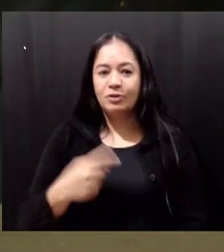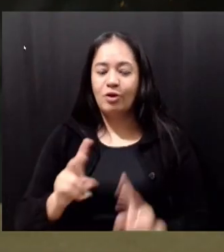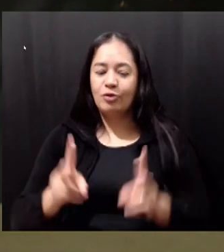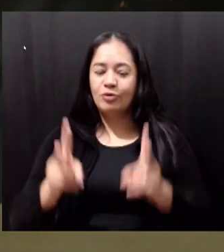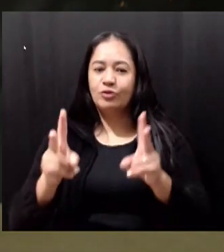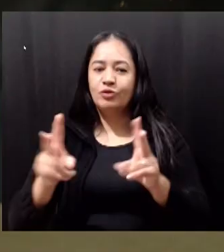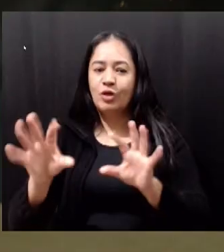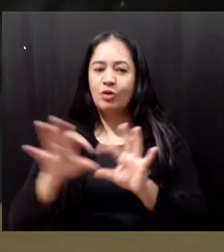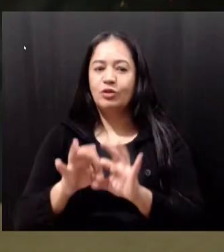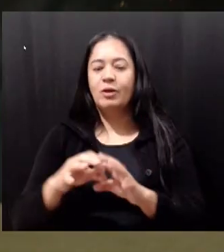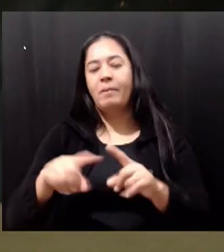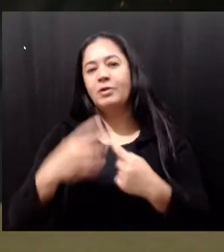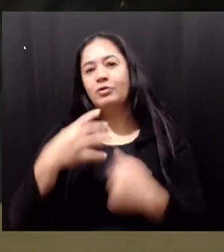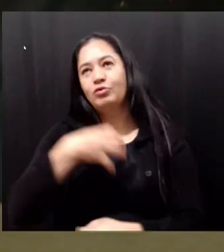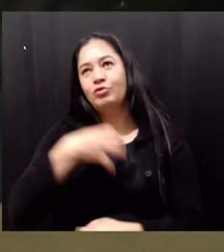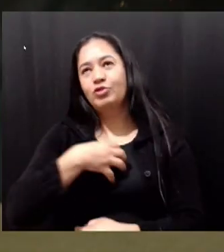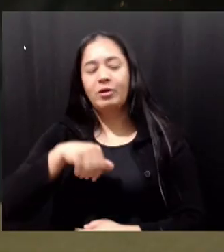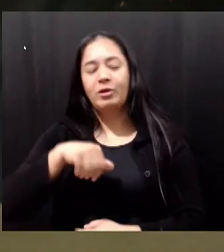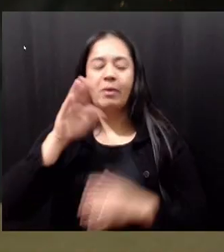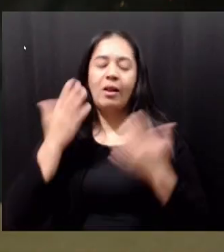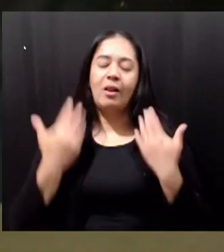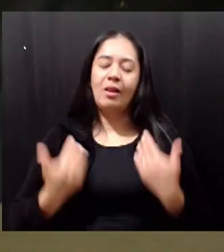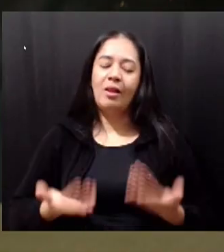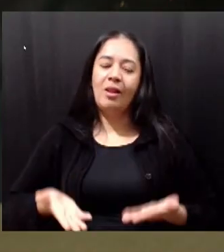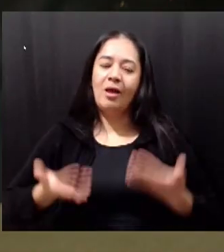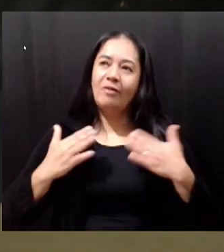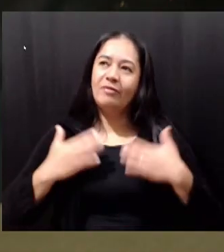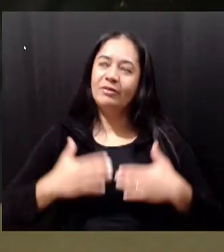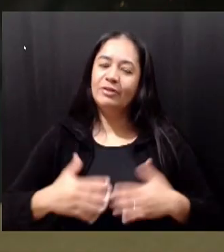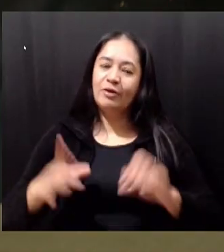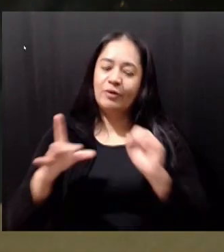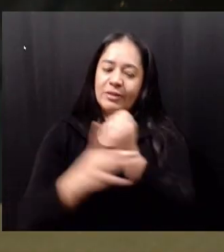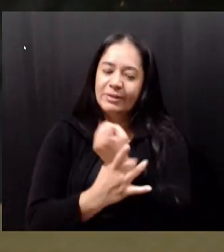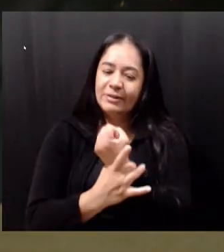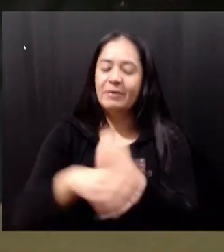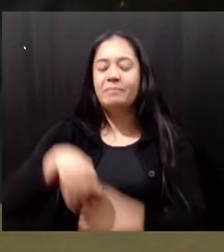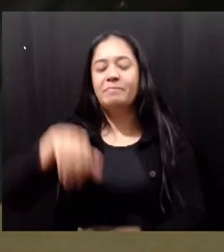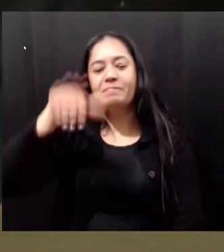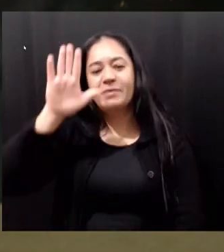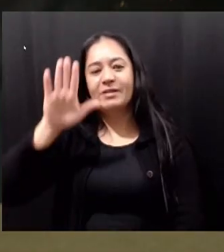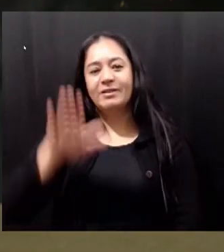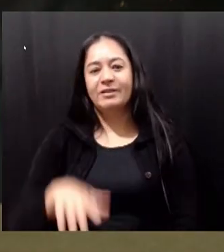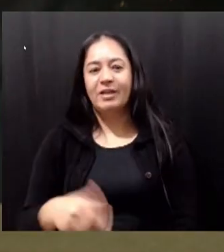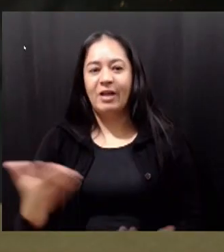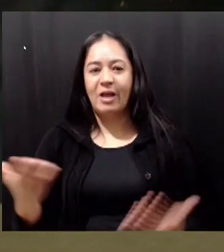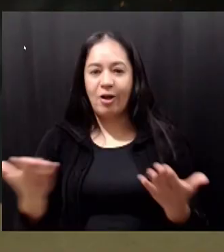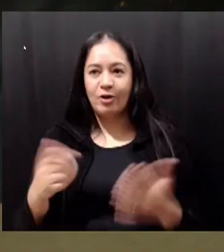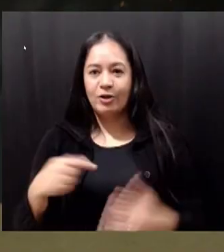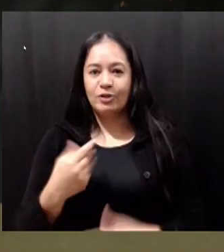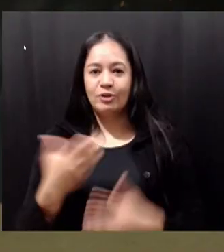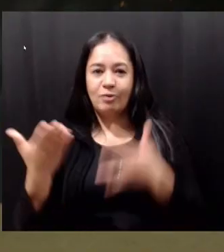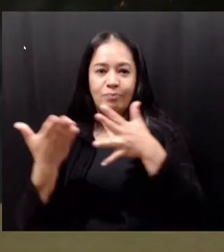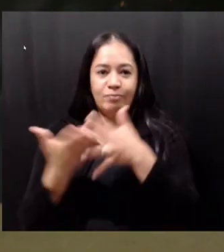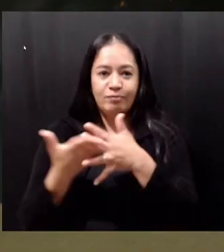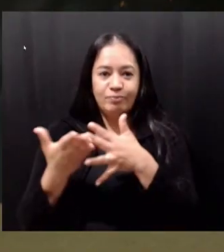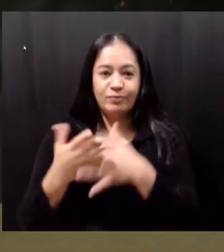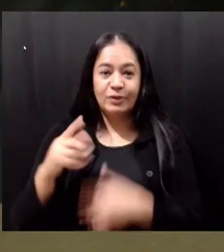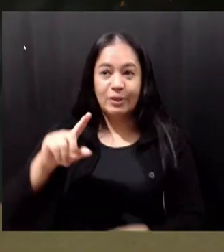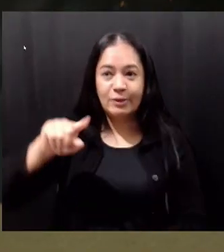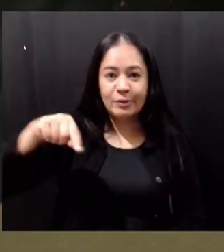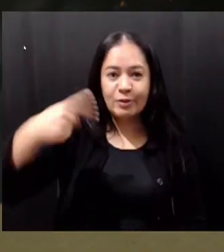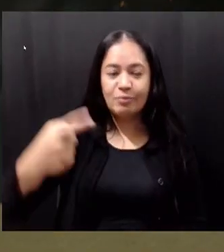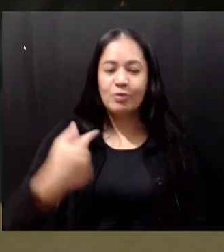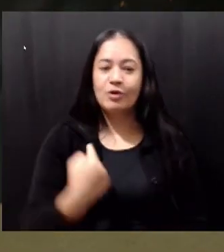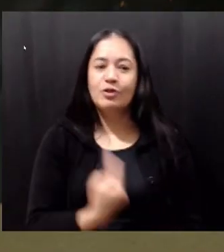mais leve, mais suave, mais segura, mais tranquila. Nós vamos para um break e depois nós temos mais uma convidada